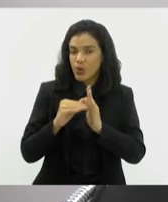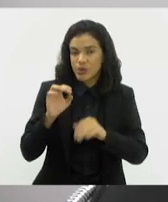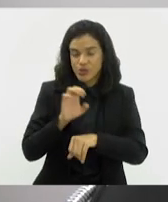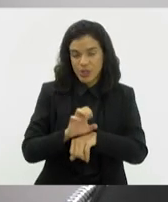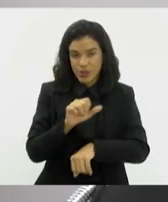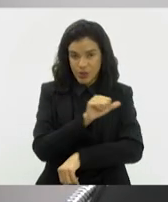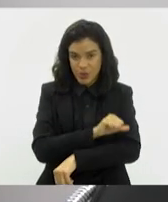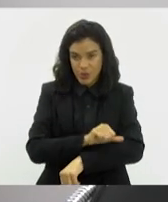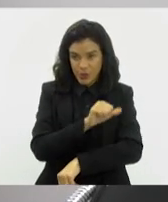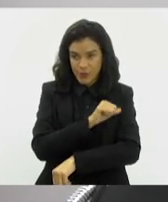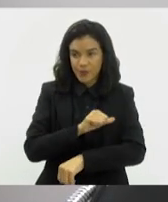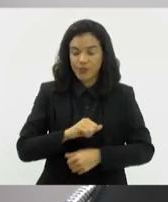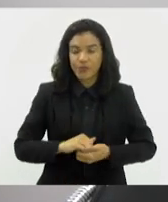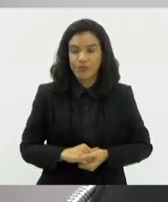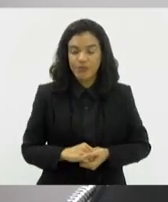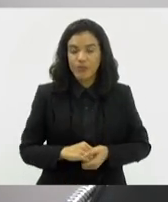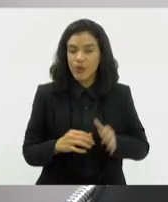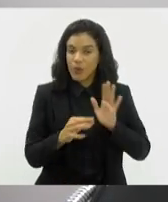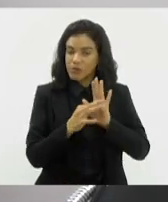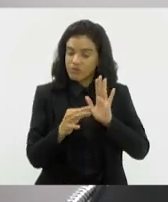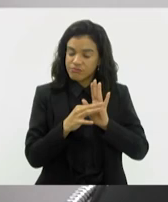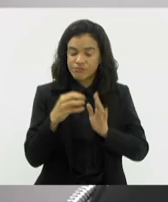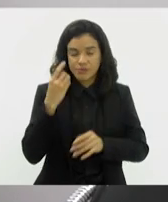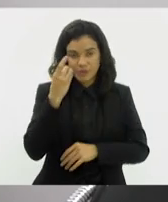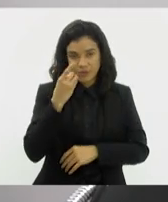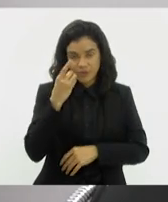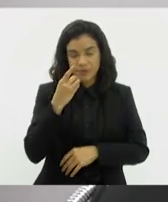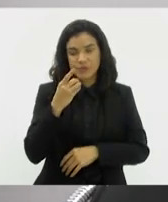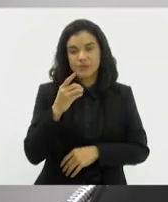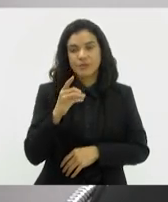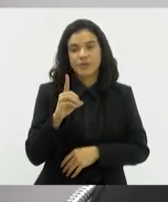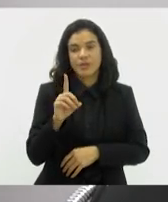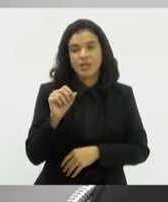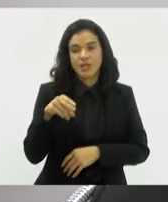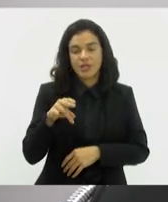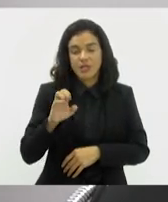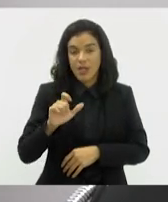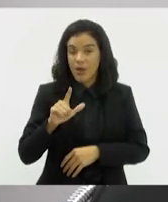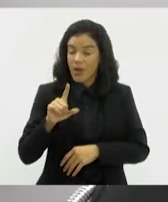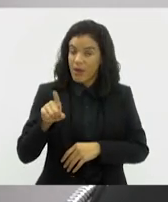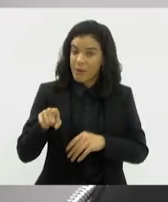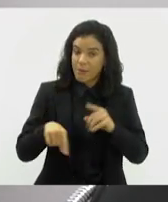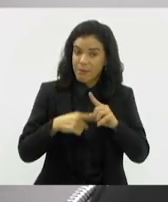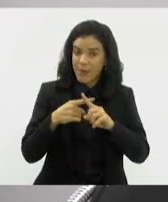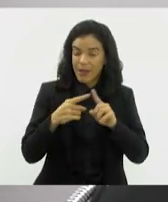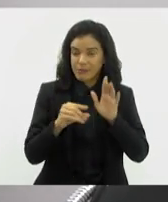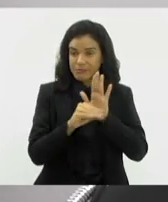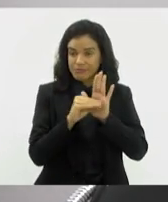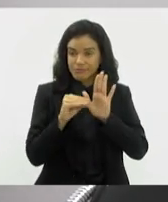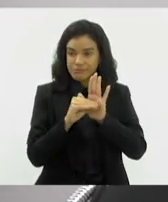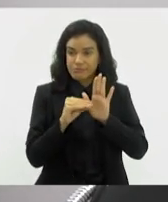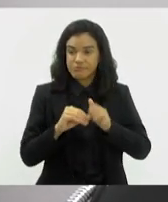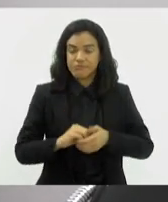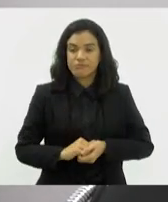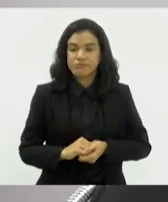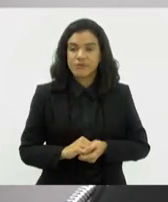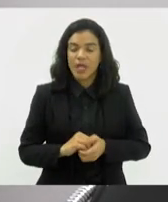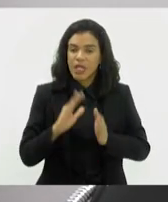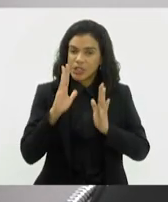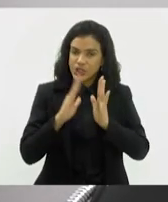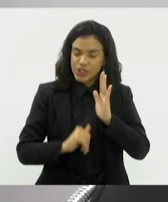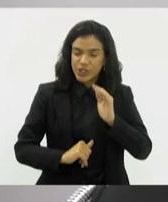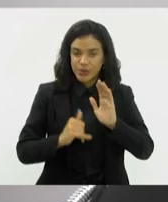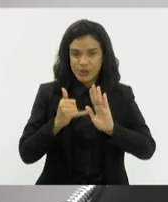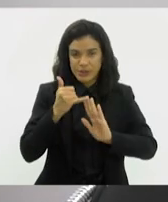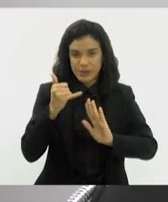Janeiro. O parecer do deputado Guilherme Dell'Arore é constitucionalidade com emenda. Vai discutir com emendas. Isso. Ele suprime o